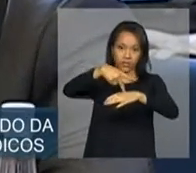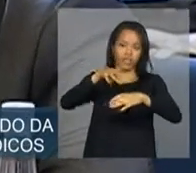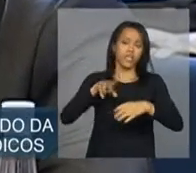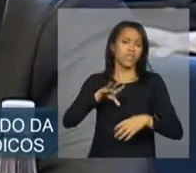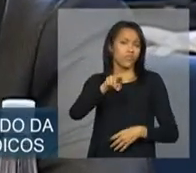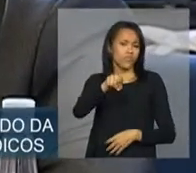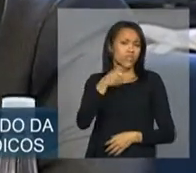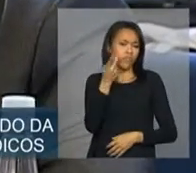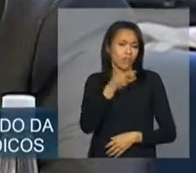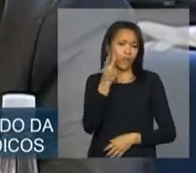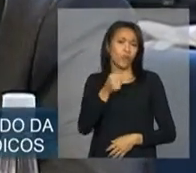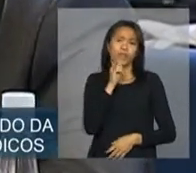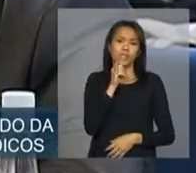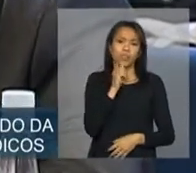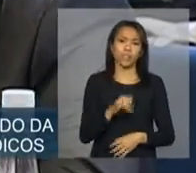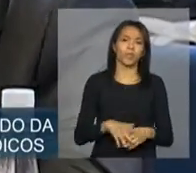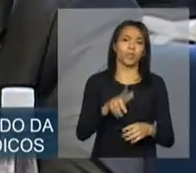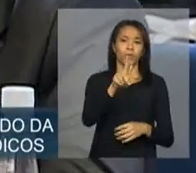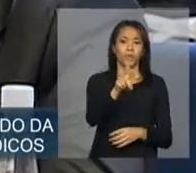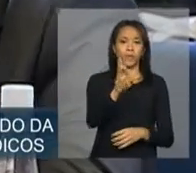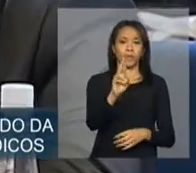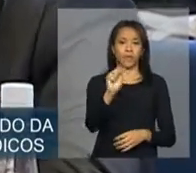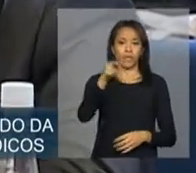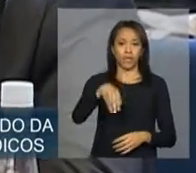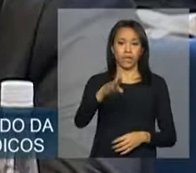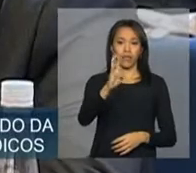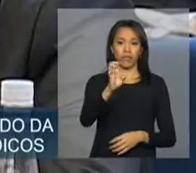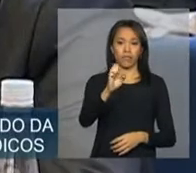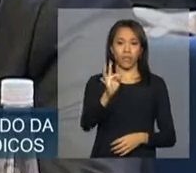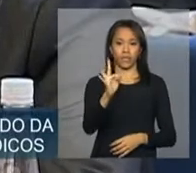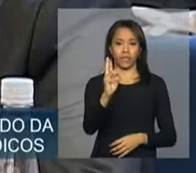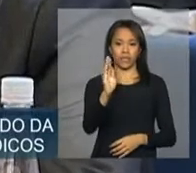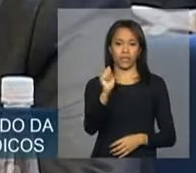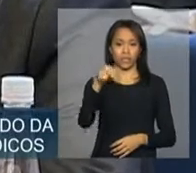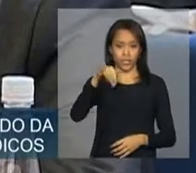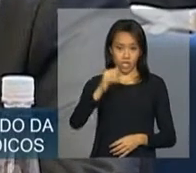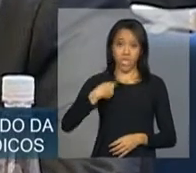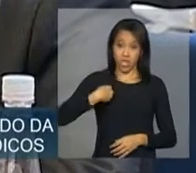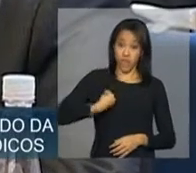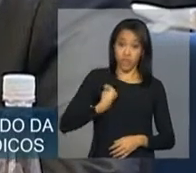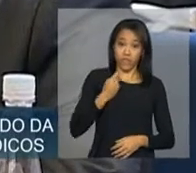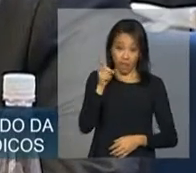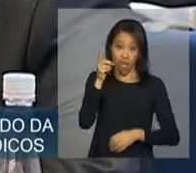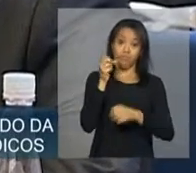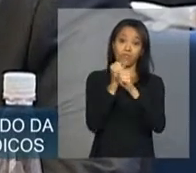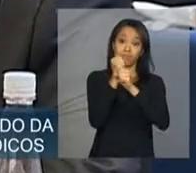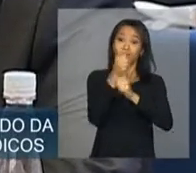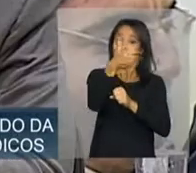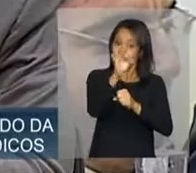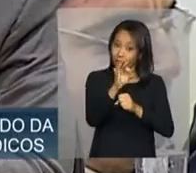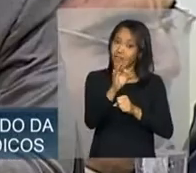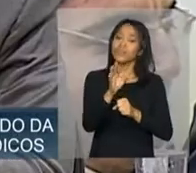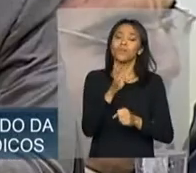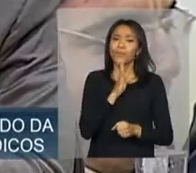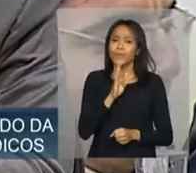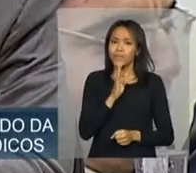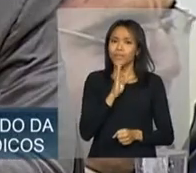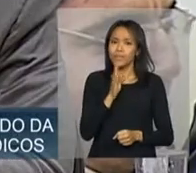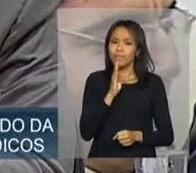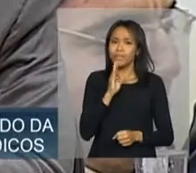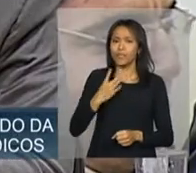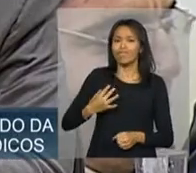situação falando da grã-bretanha que é o país onde eu vivi por dez anos acabo de retornar e conheci um pouco da realidade desses médicos